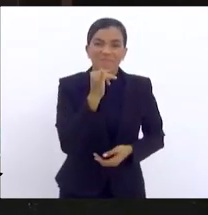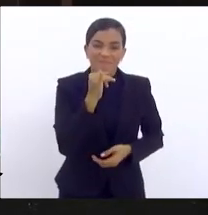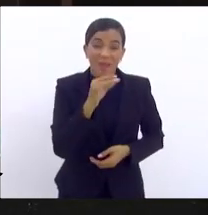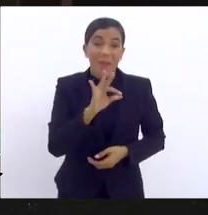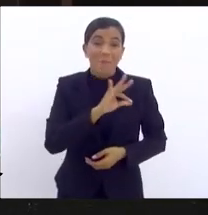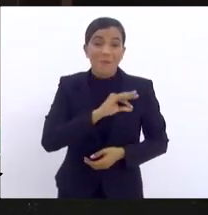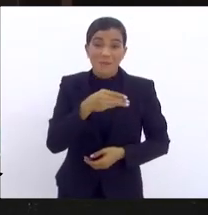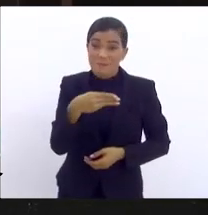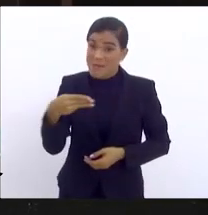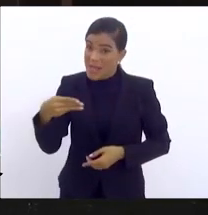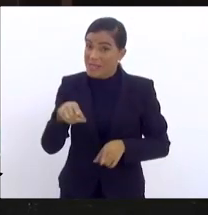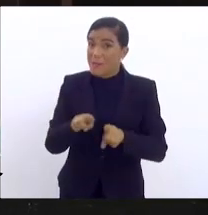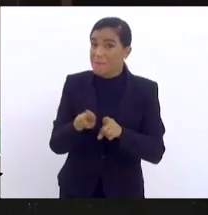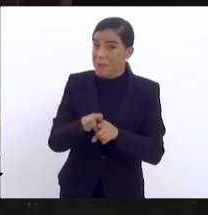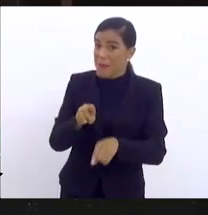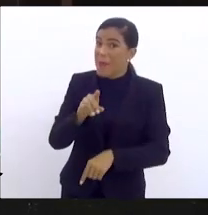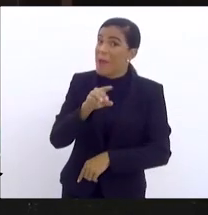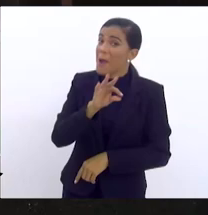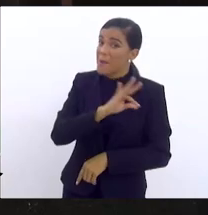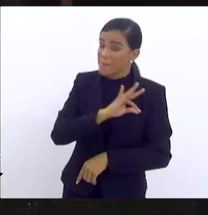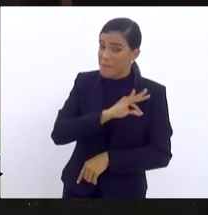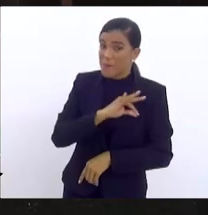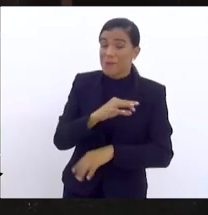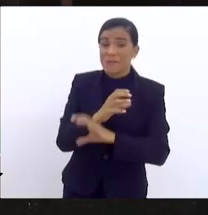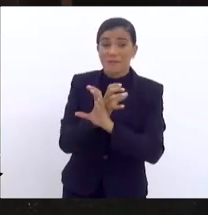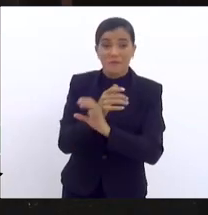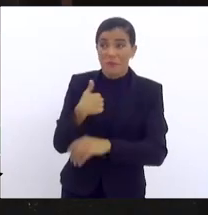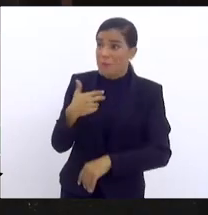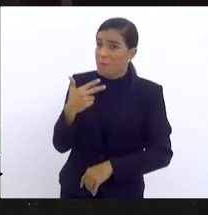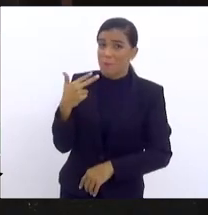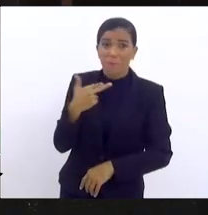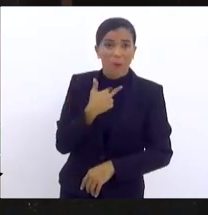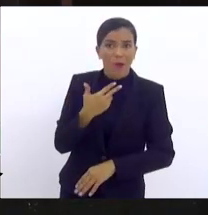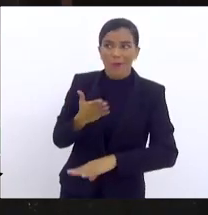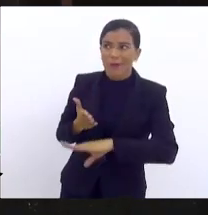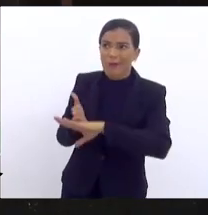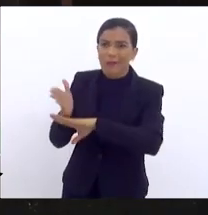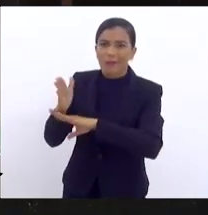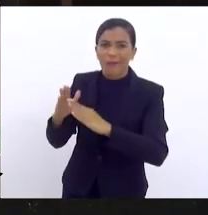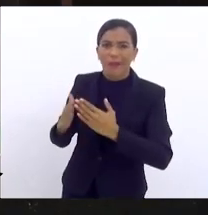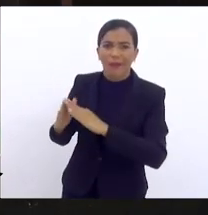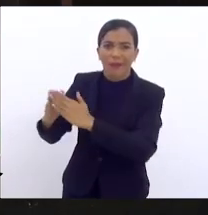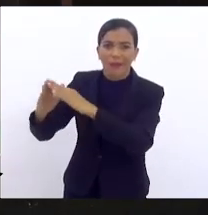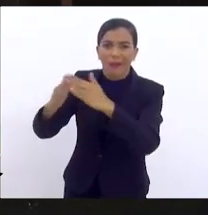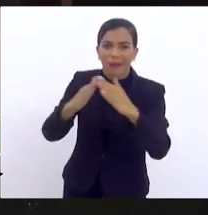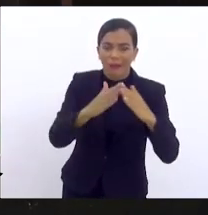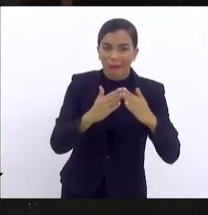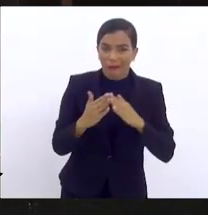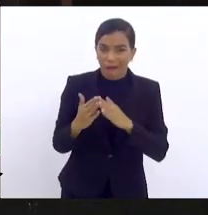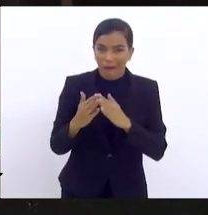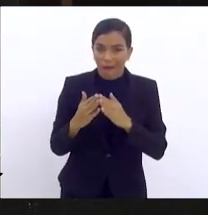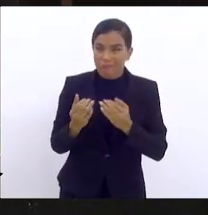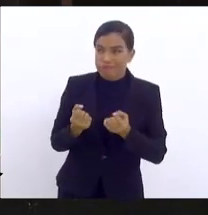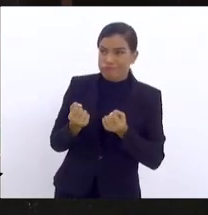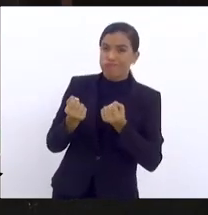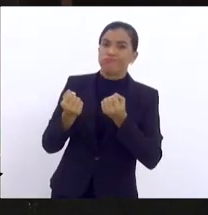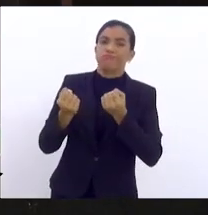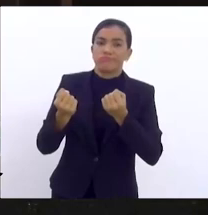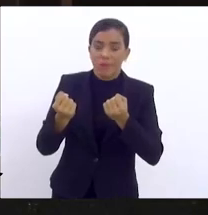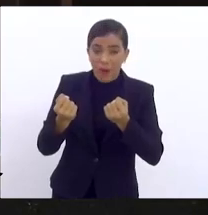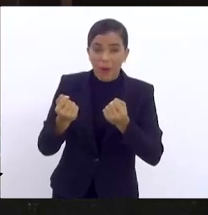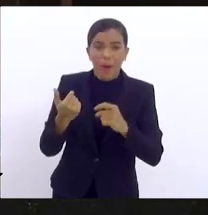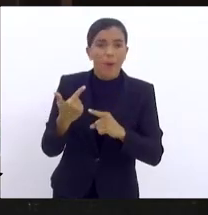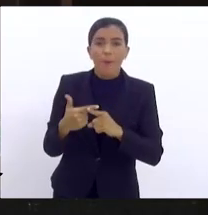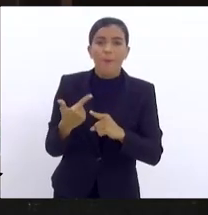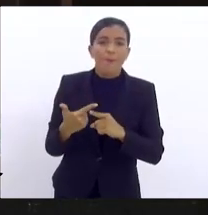a polícia militar mas a polícia civil também já recebi várias formas de carro roubado e a gente não pode ingressar é prontamente numa comunidade porque a gente tá